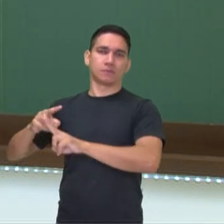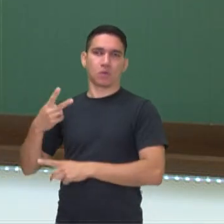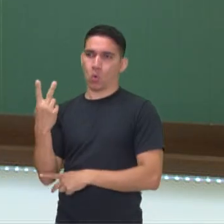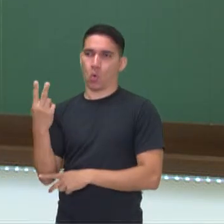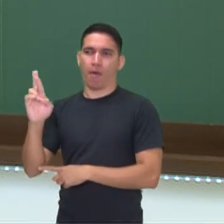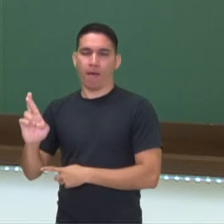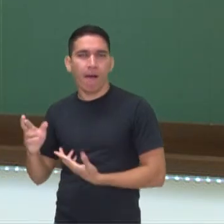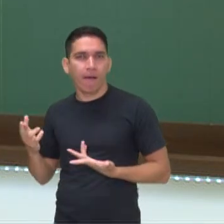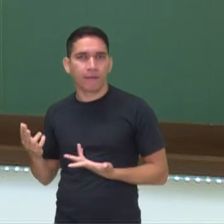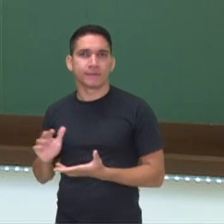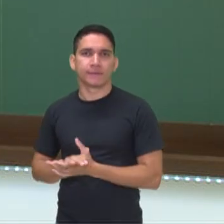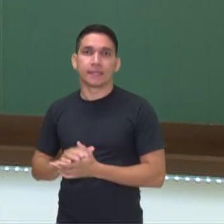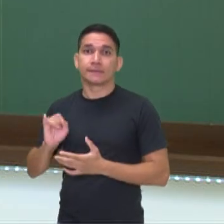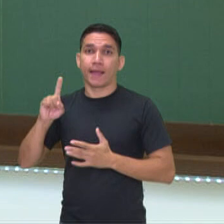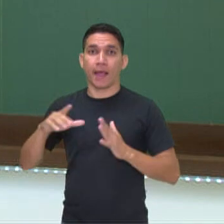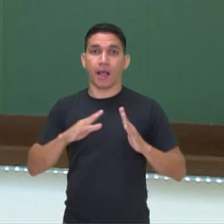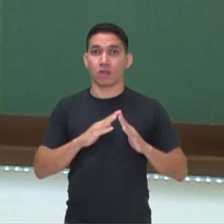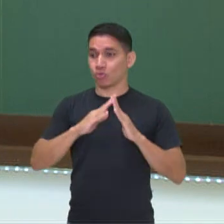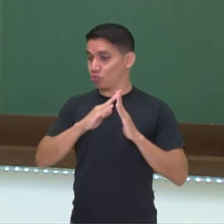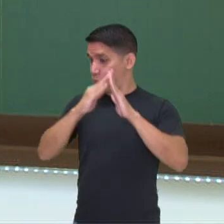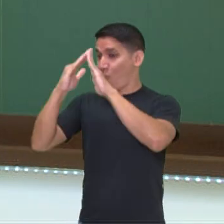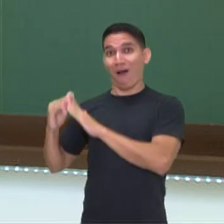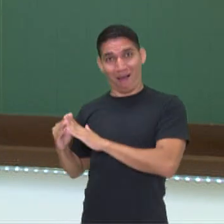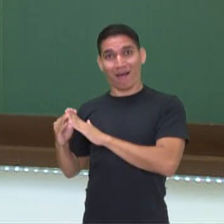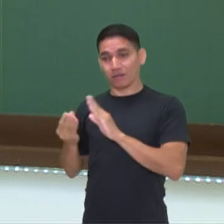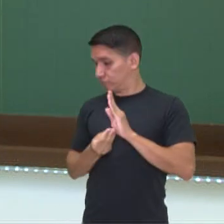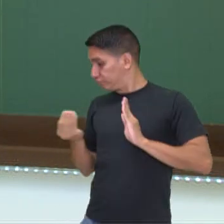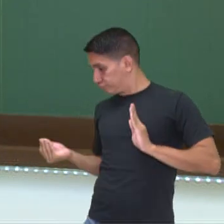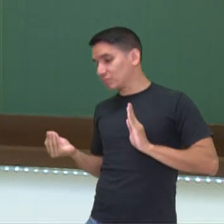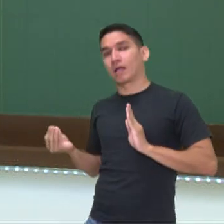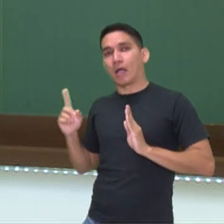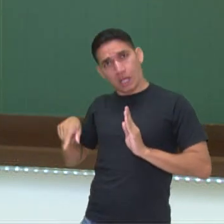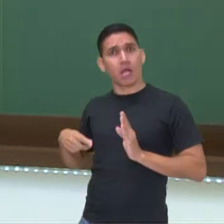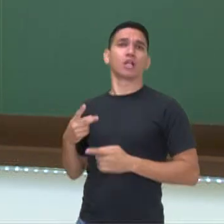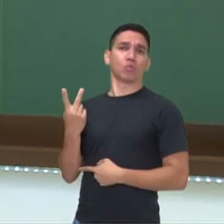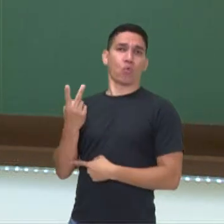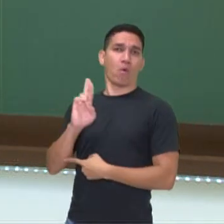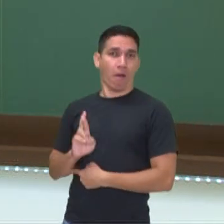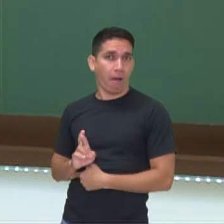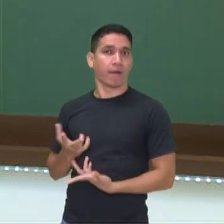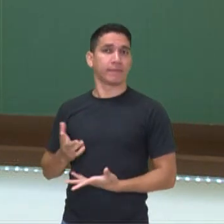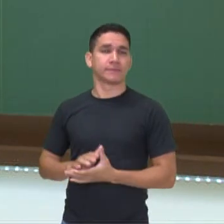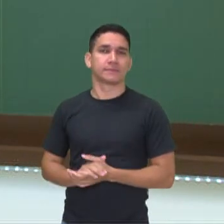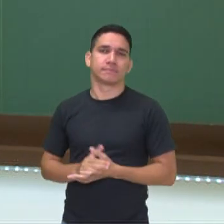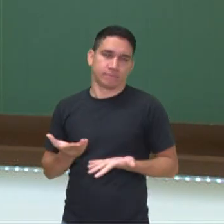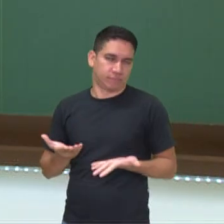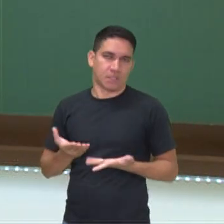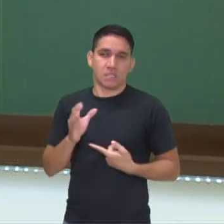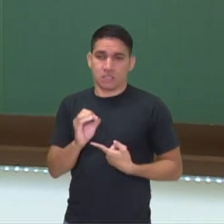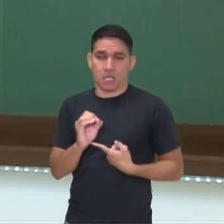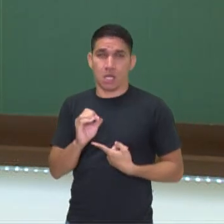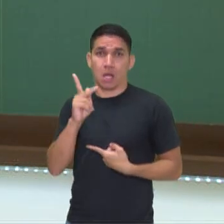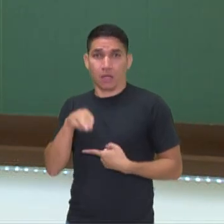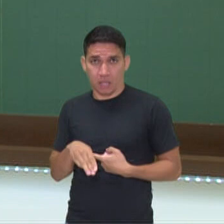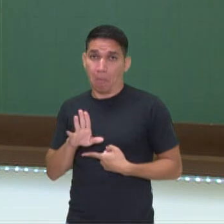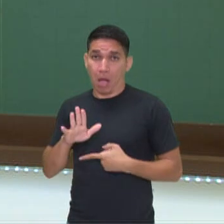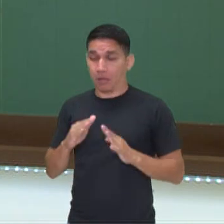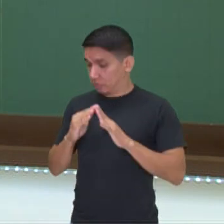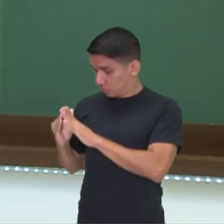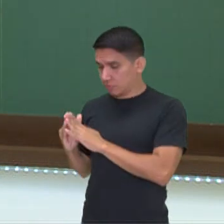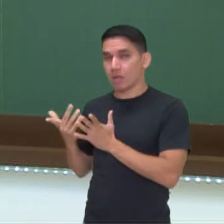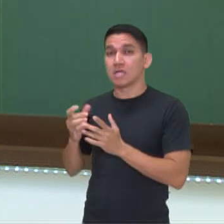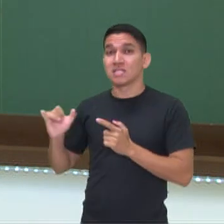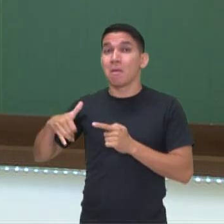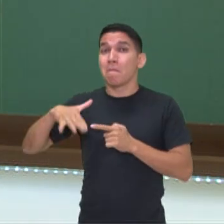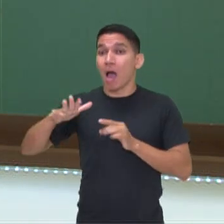for do lado, a pizzaria vai cobrar ali R$2, tá bom? Porque é fixo, é do lado, é 0 quilômetros, é do ladinho, vai cobrar os 2. Aí, quanto mais